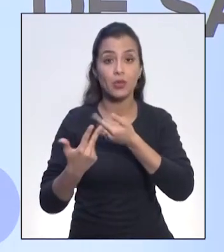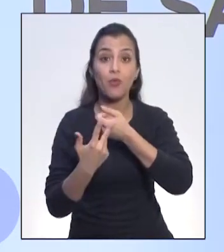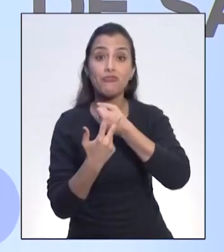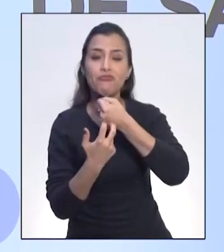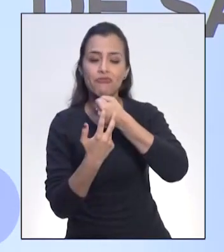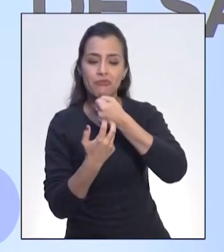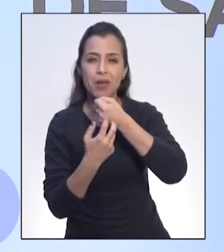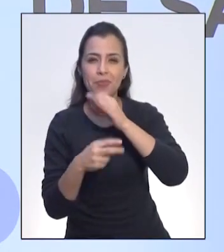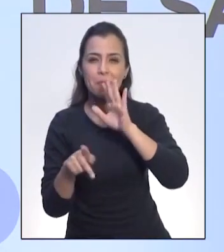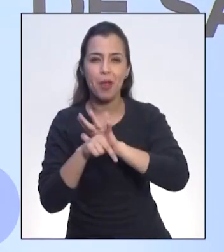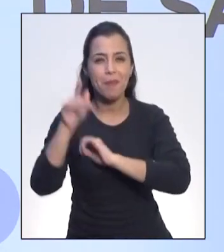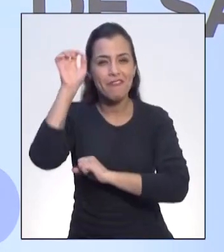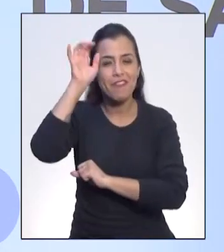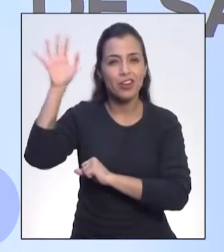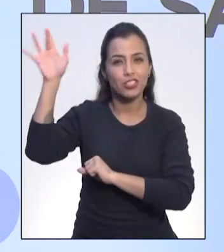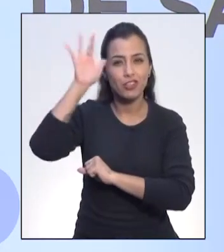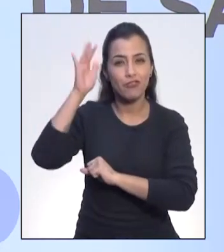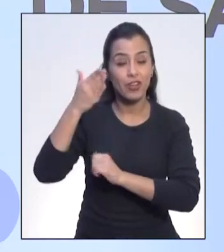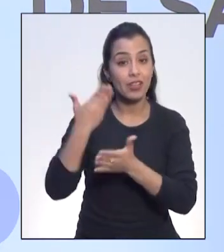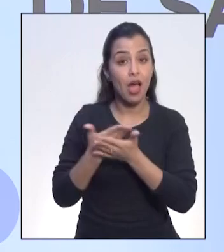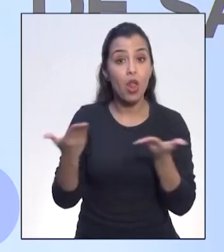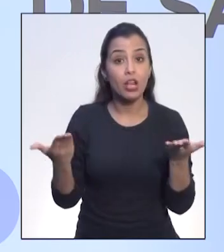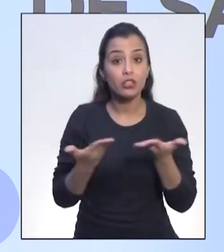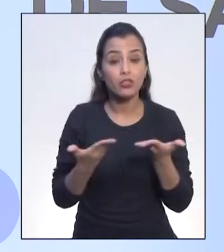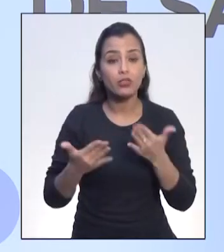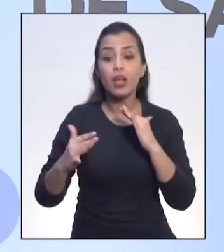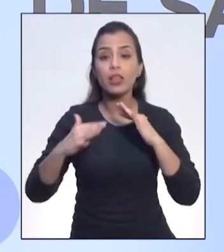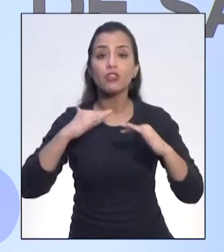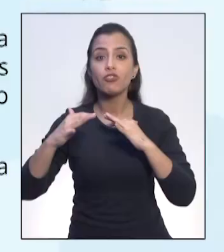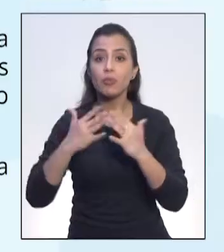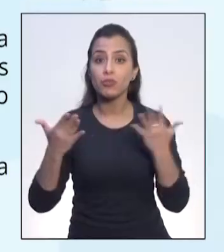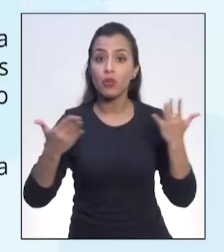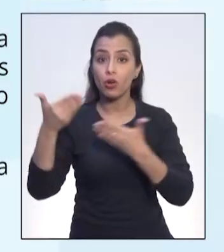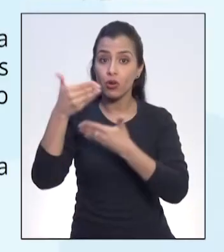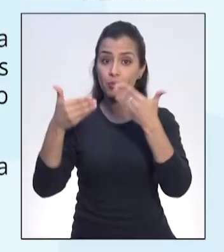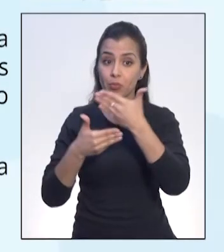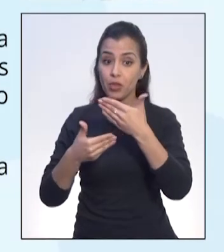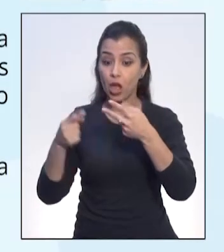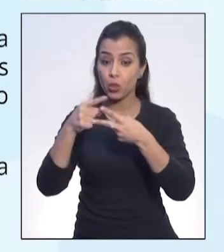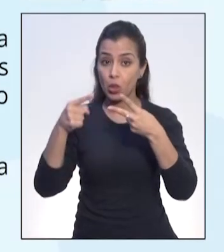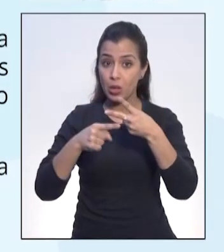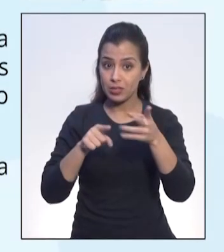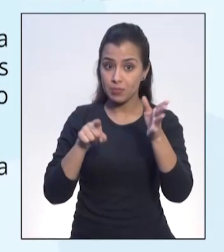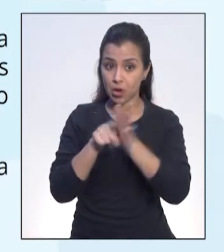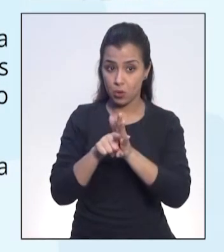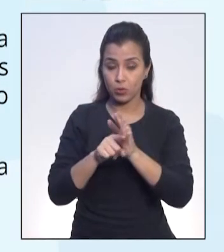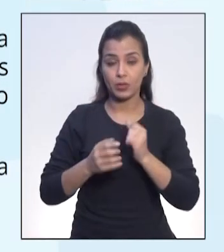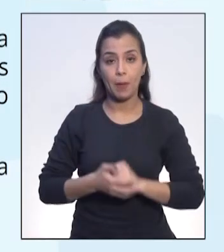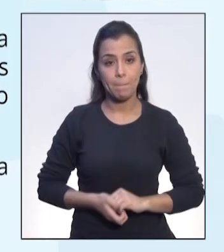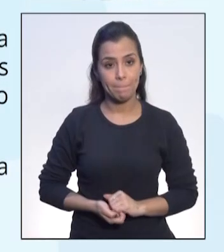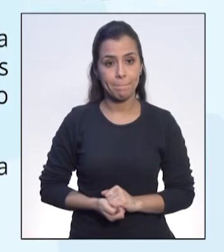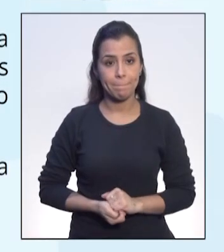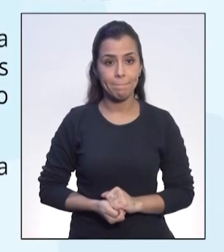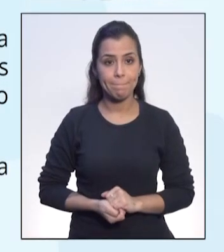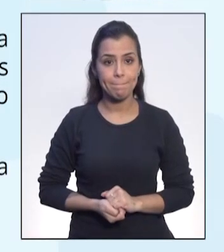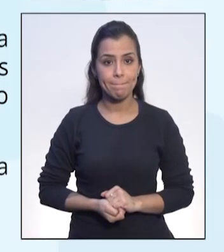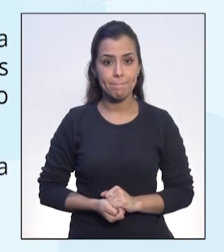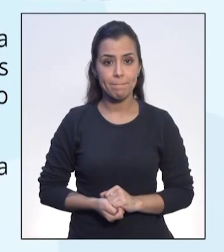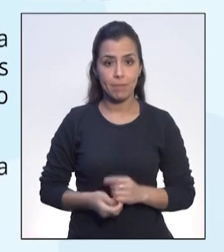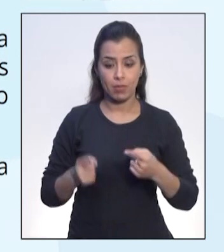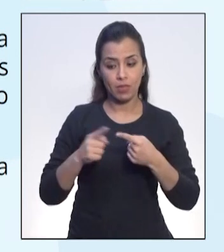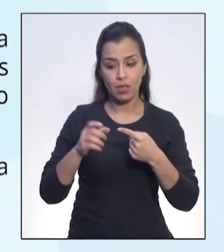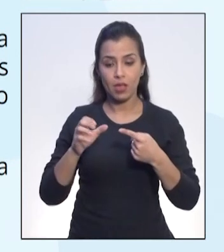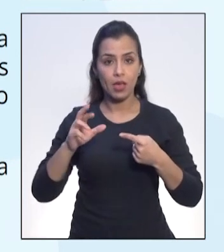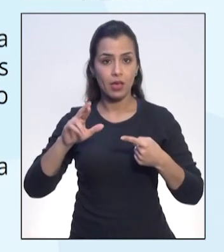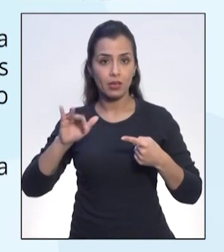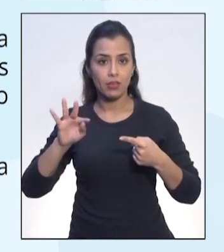do filosofar da nossa aula de hoje. E a nossa dinâmica, que vai aparecer na tela para vocês, são duas perguntinhas que dizem o seguinte: os termos criticar